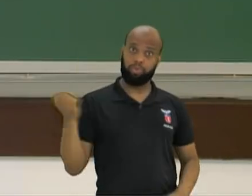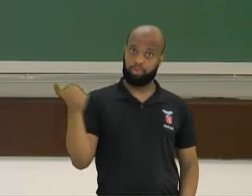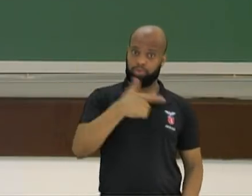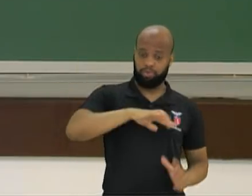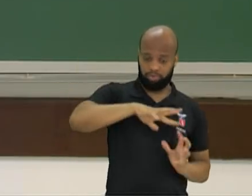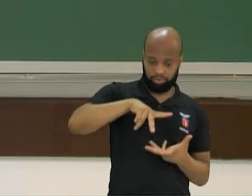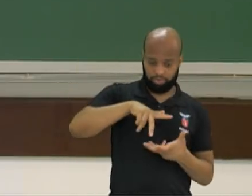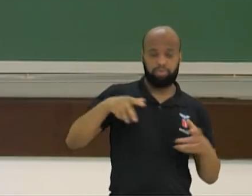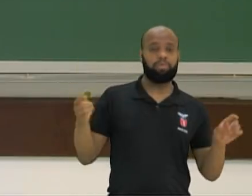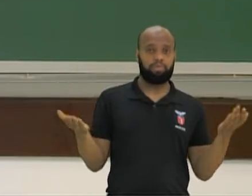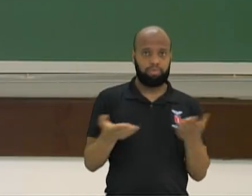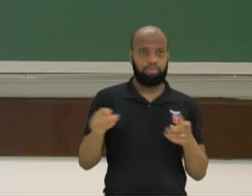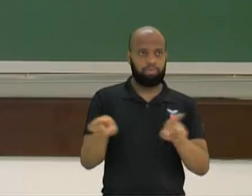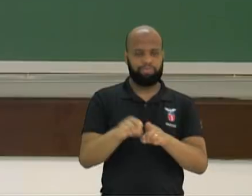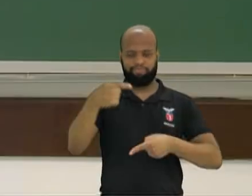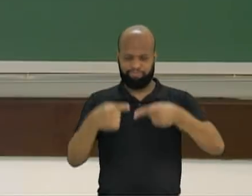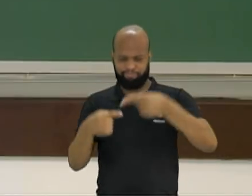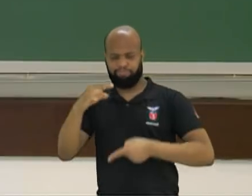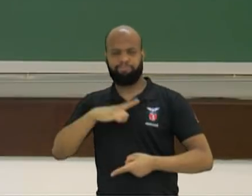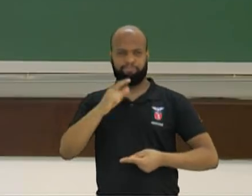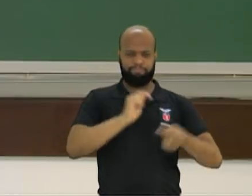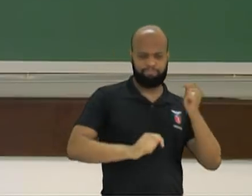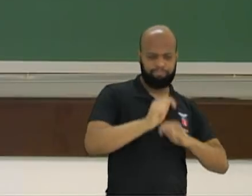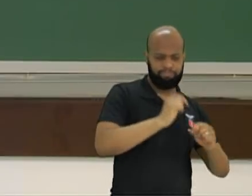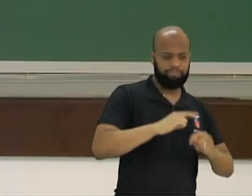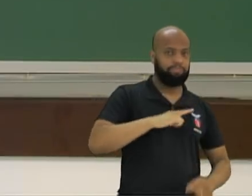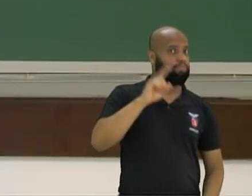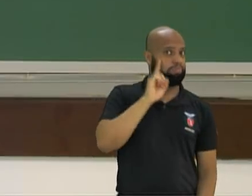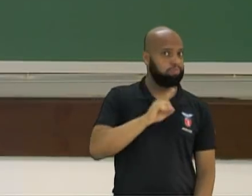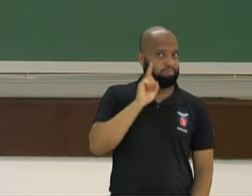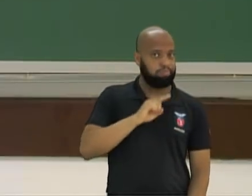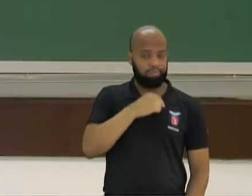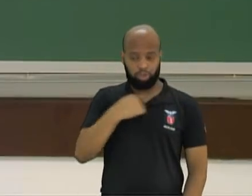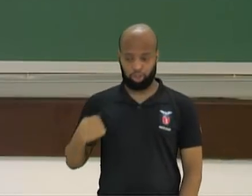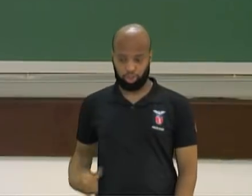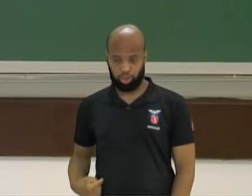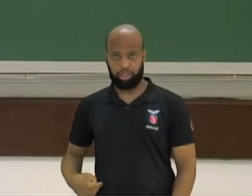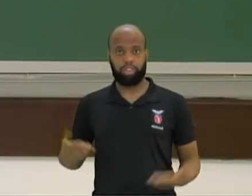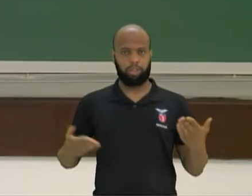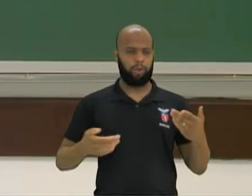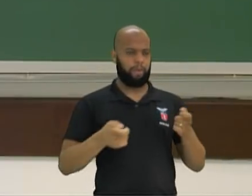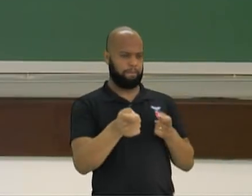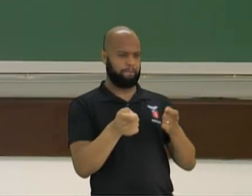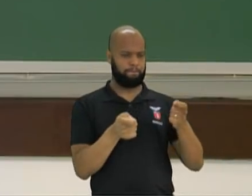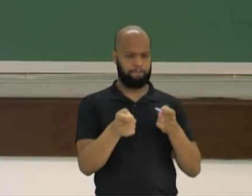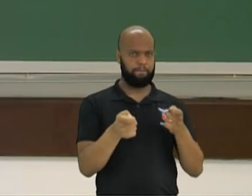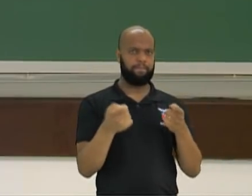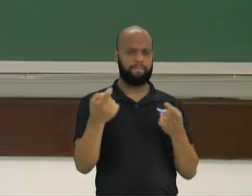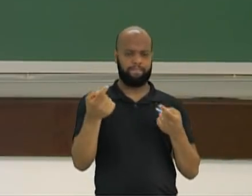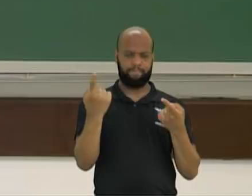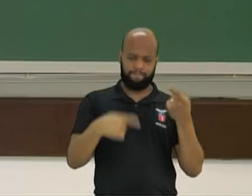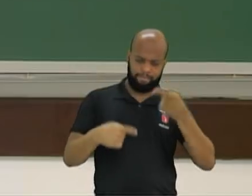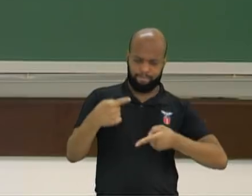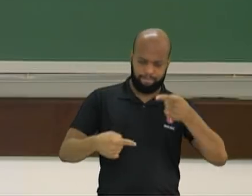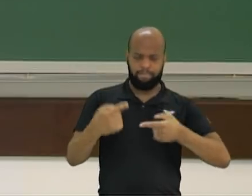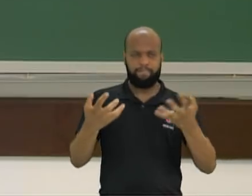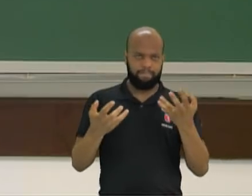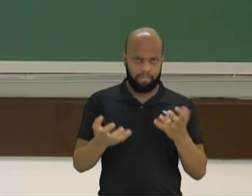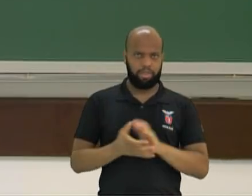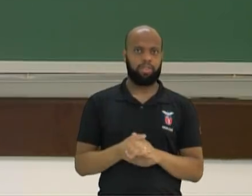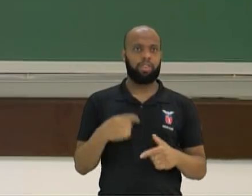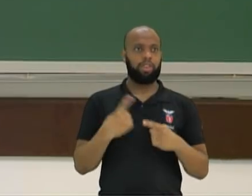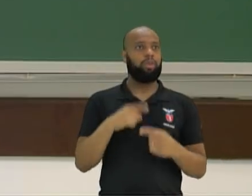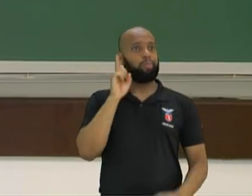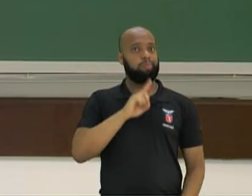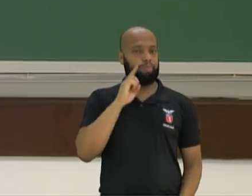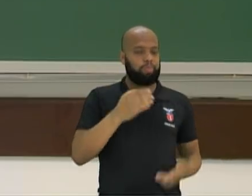estamos vendo aí a disputa econômica entre Estados Unidos e China. A gente viu que os Estados Unidos vem